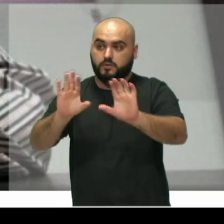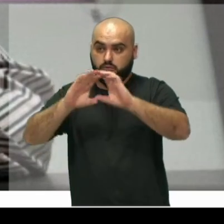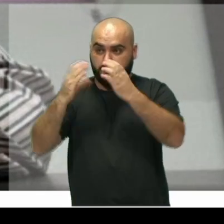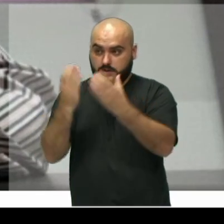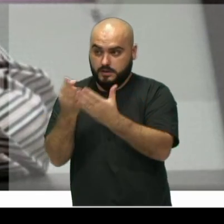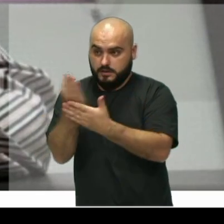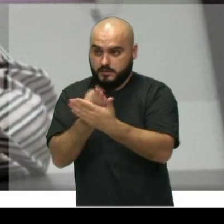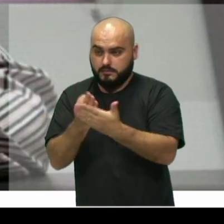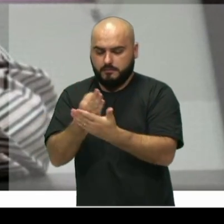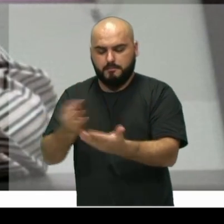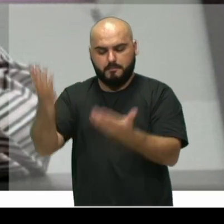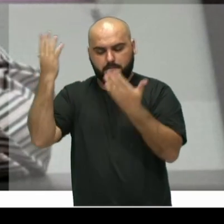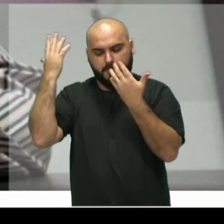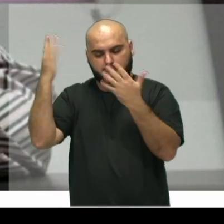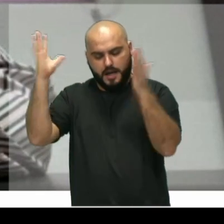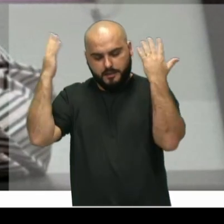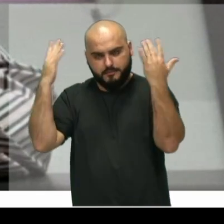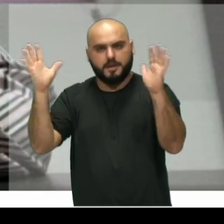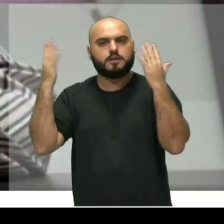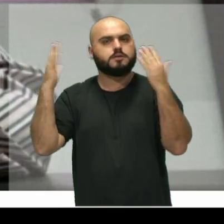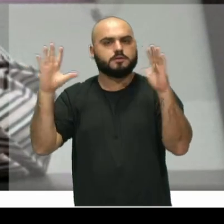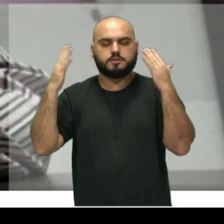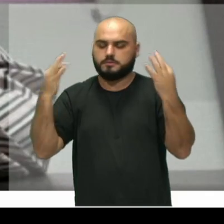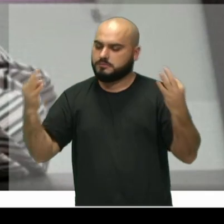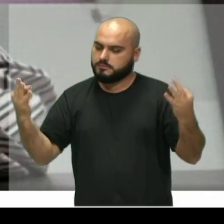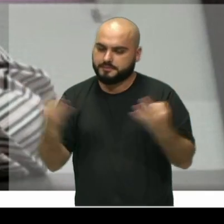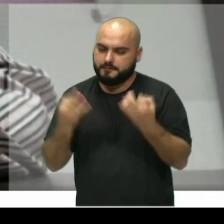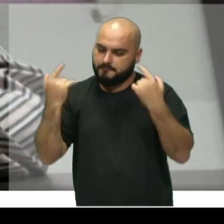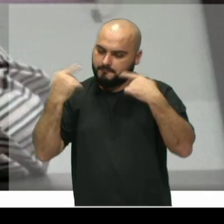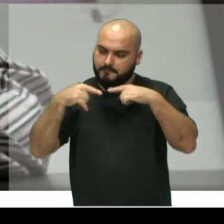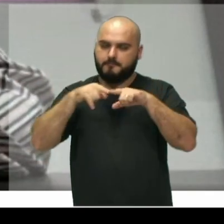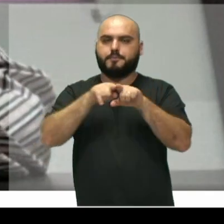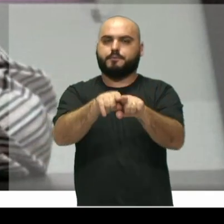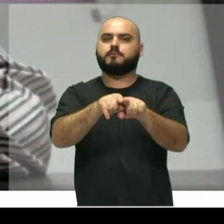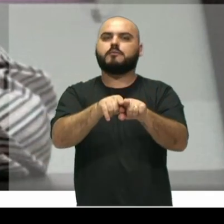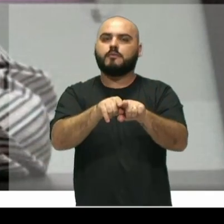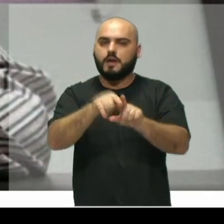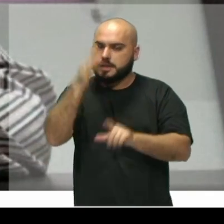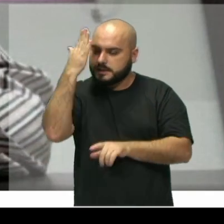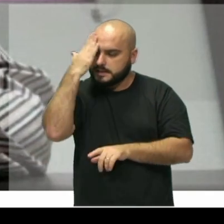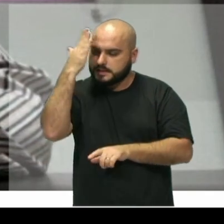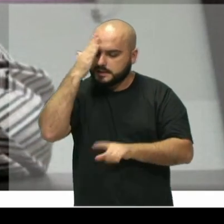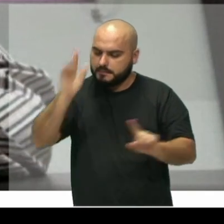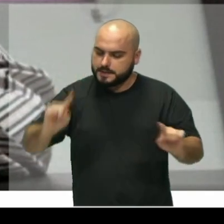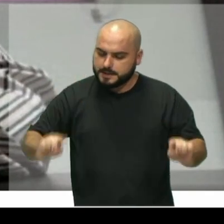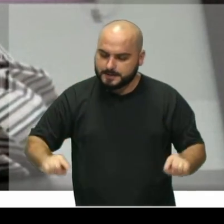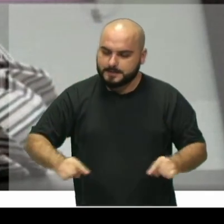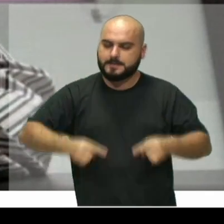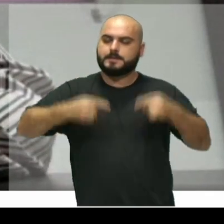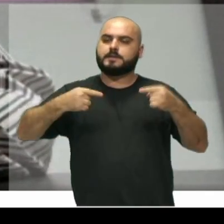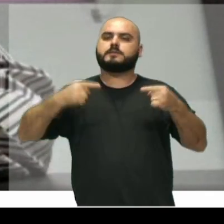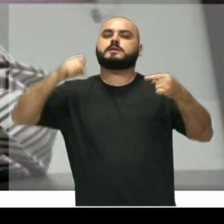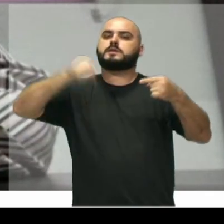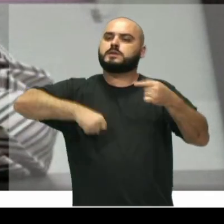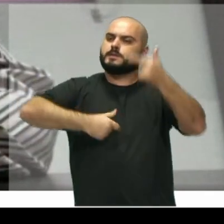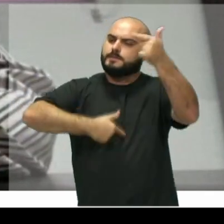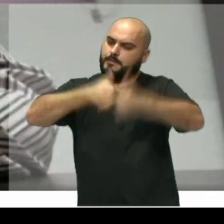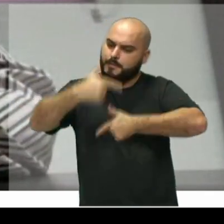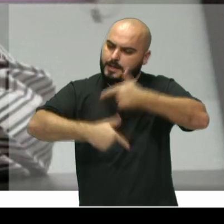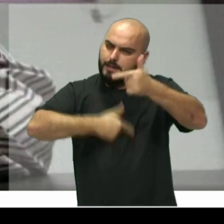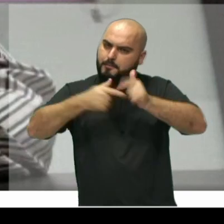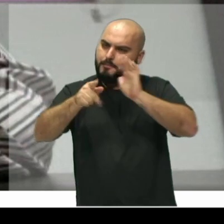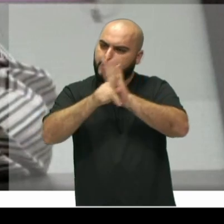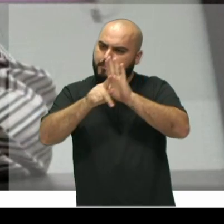que acabam também sendo parceiros, e a gente sabe do desafio que é trabalhar nessa expectativa,